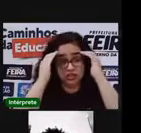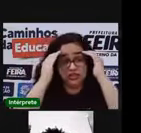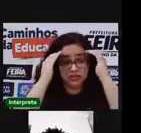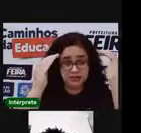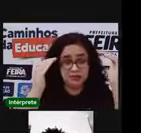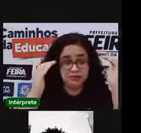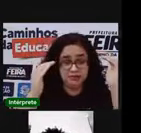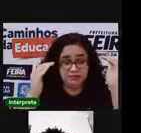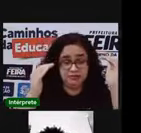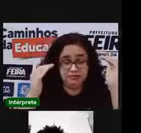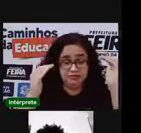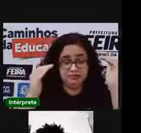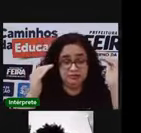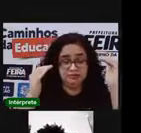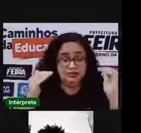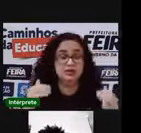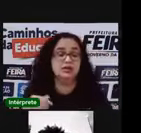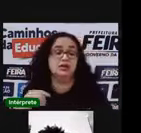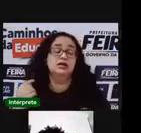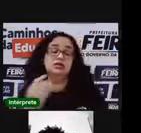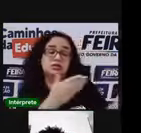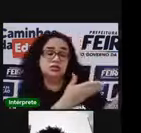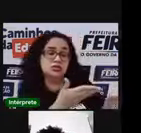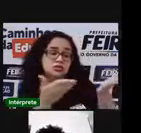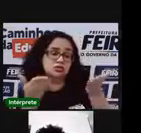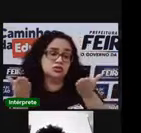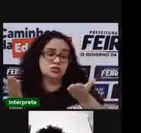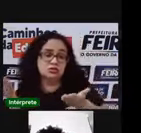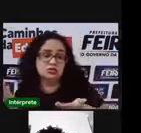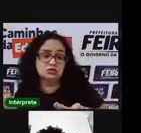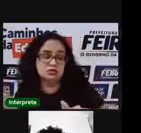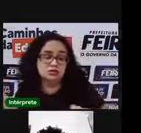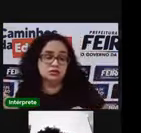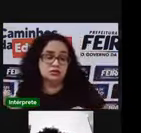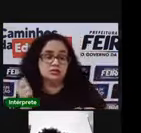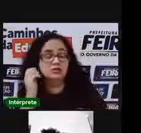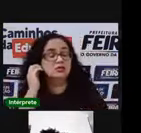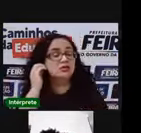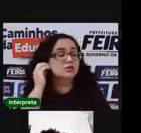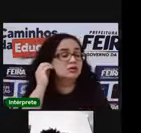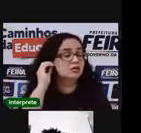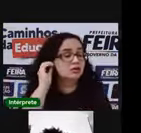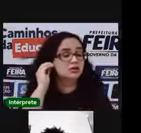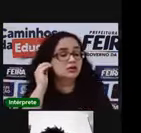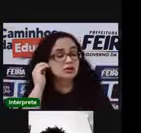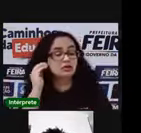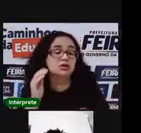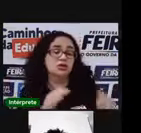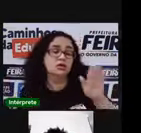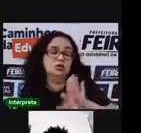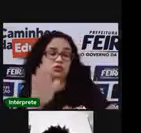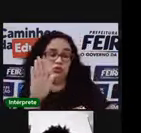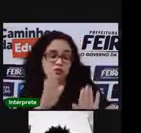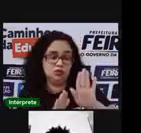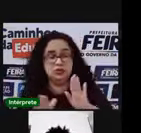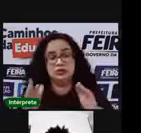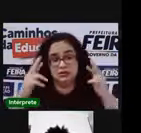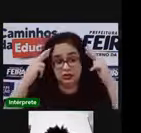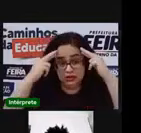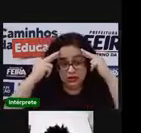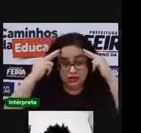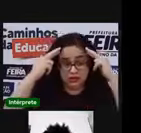isso, a gente acolhe, a gente dá oportunidade, a gente trata ele respeitando